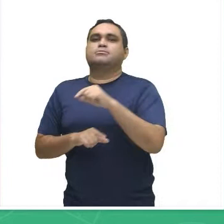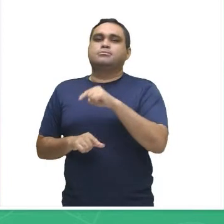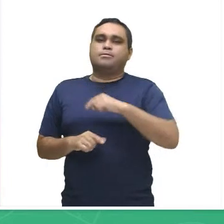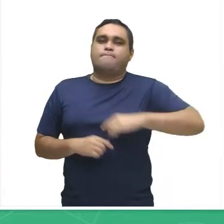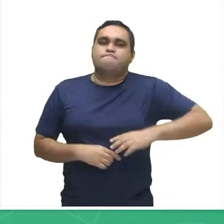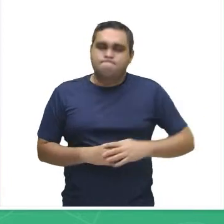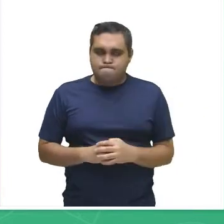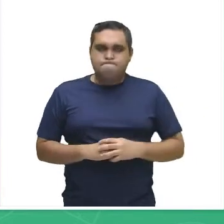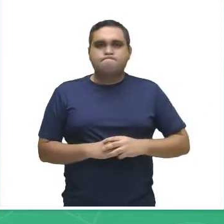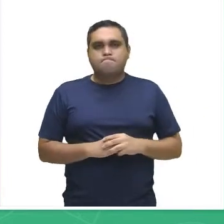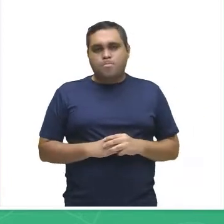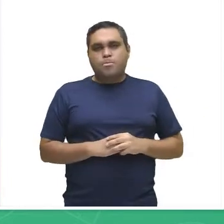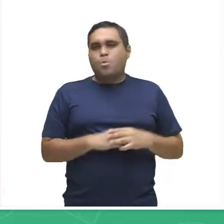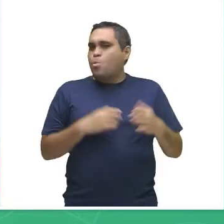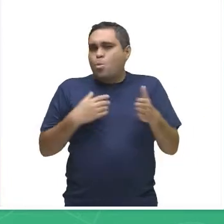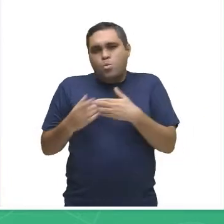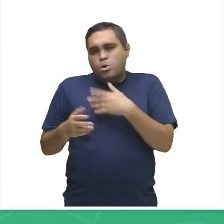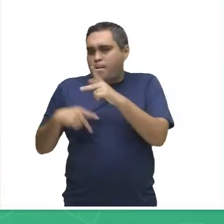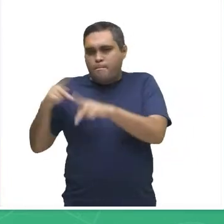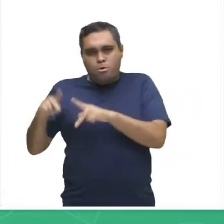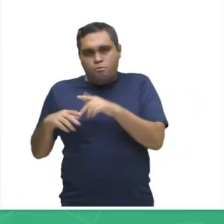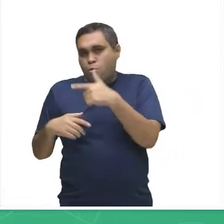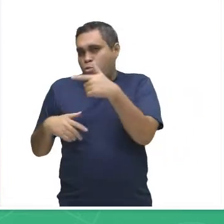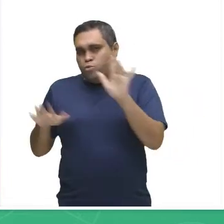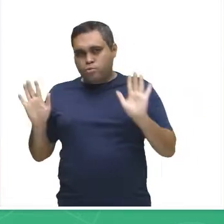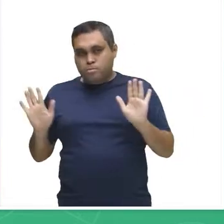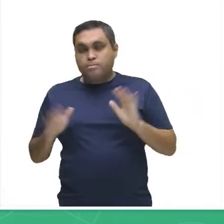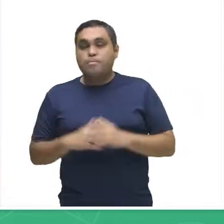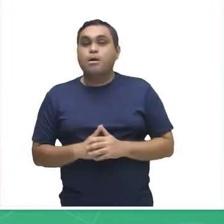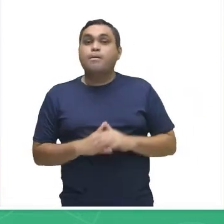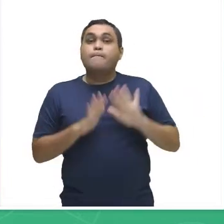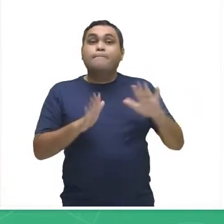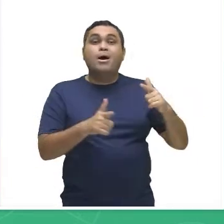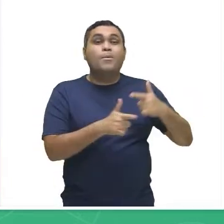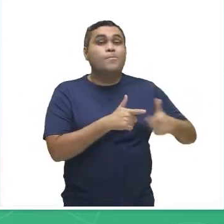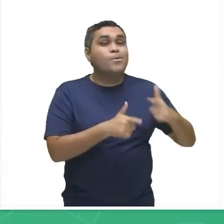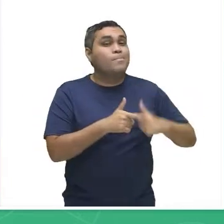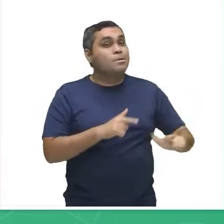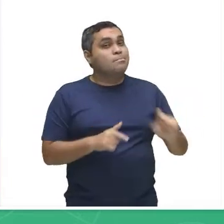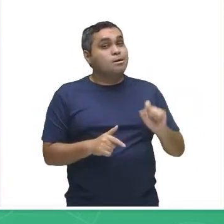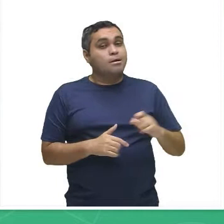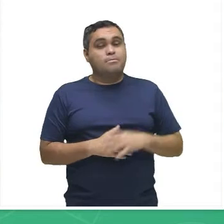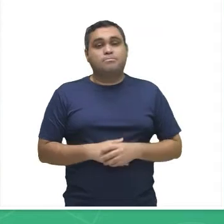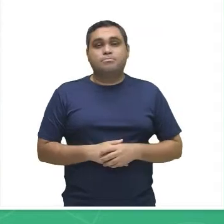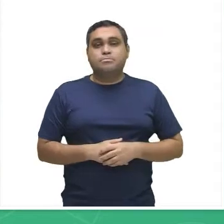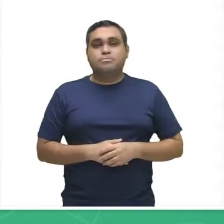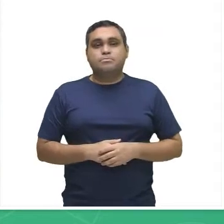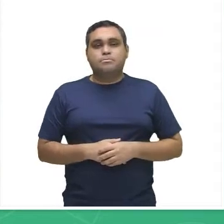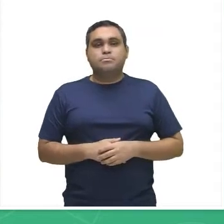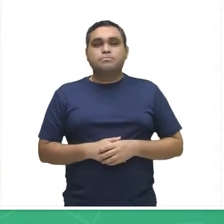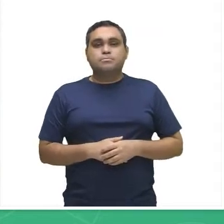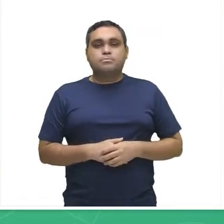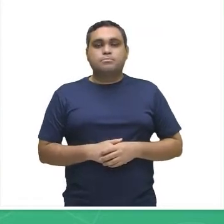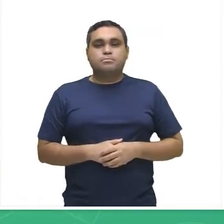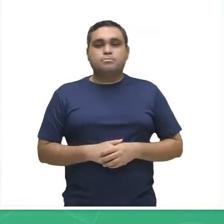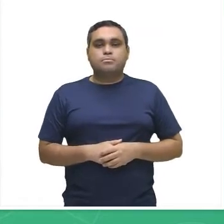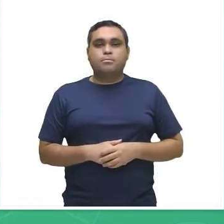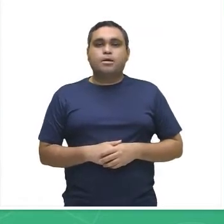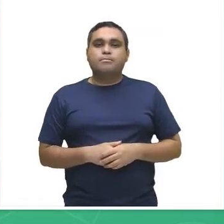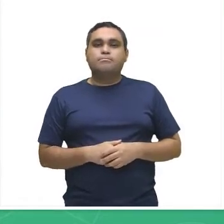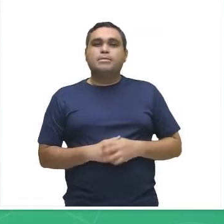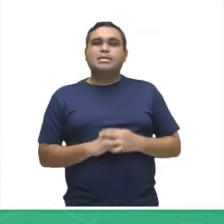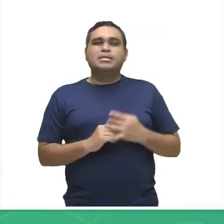ali na Grécia. Qual é o grande problema disso tudo? A gente vai ter uma